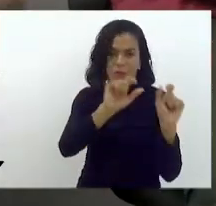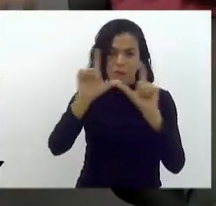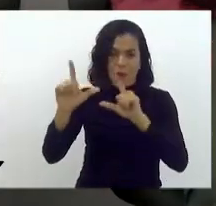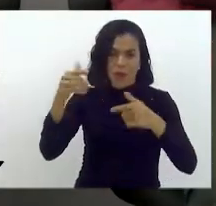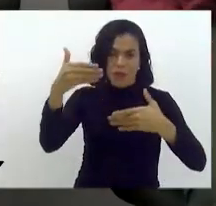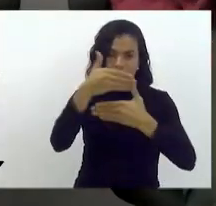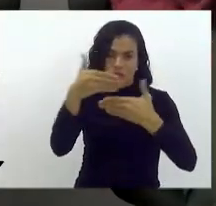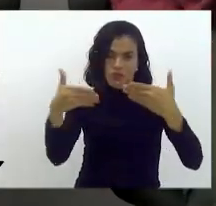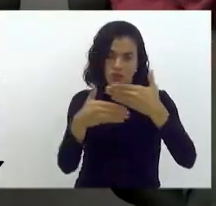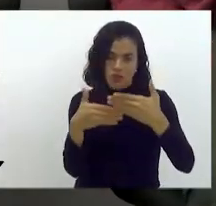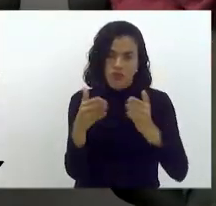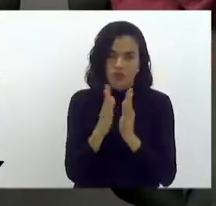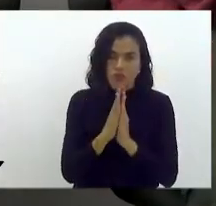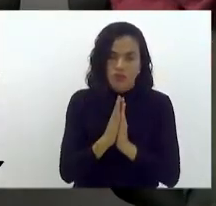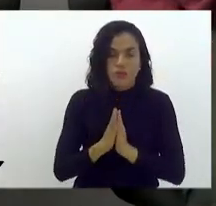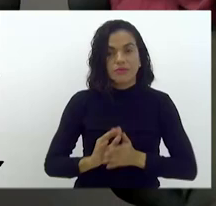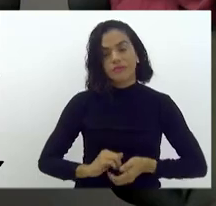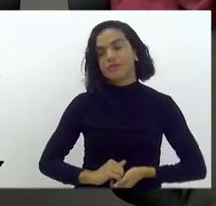mais